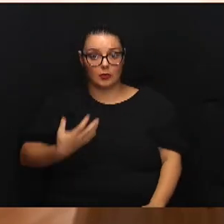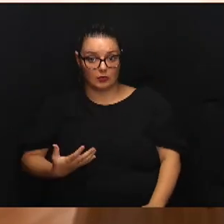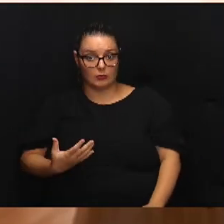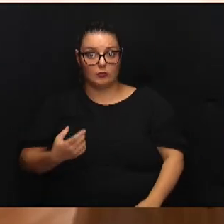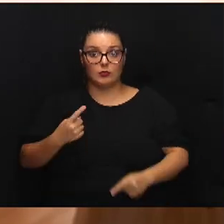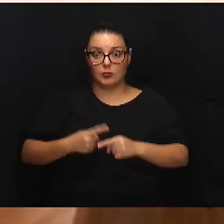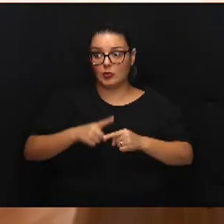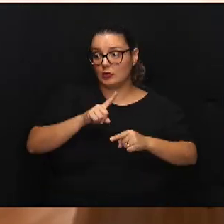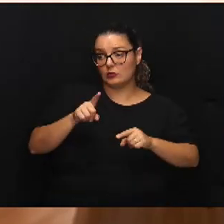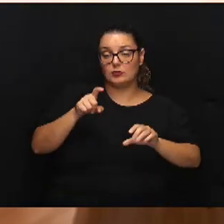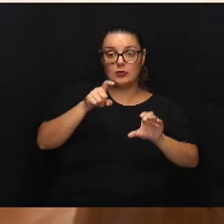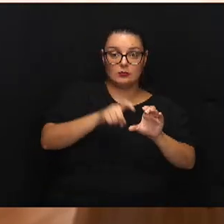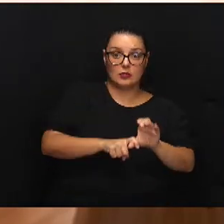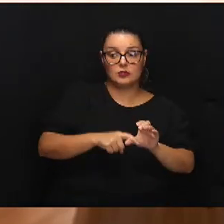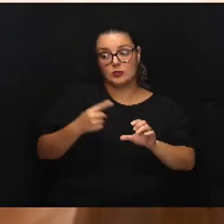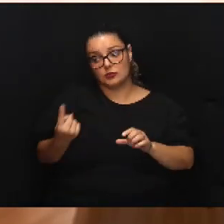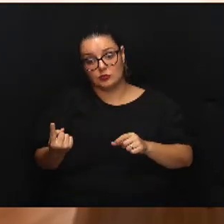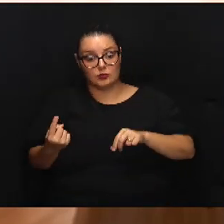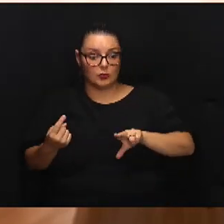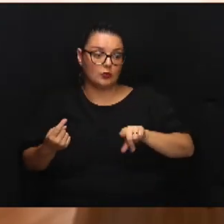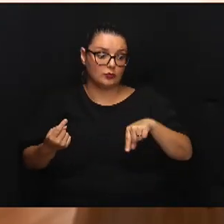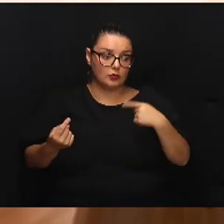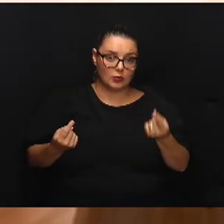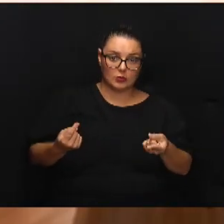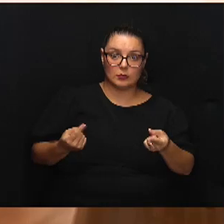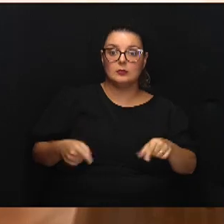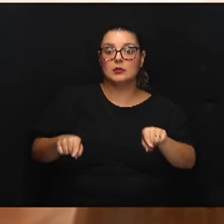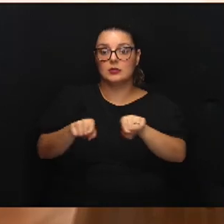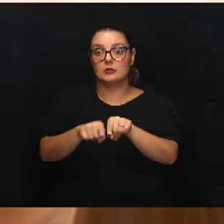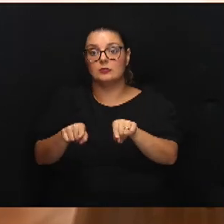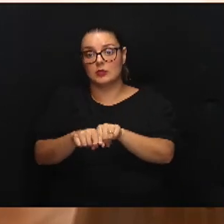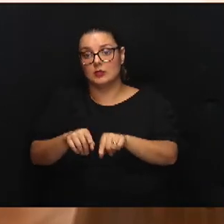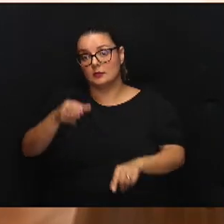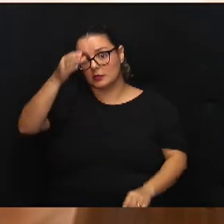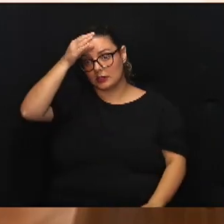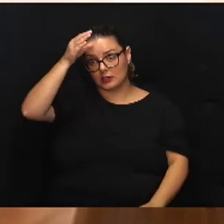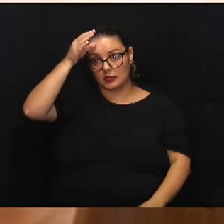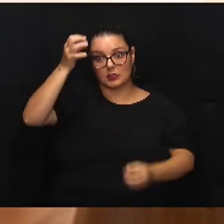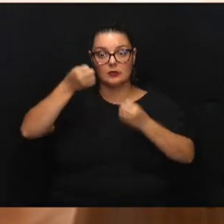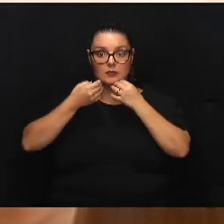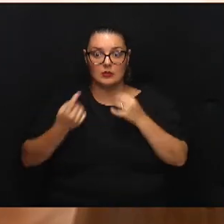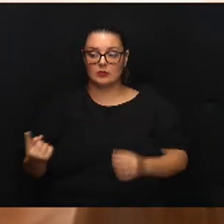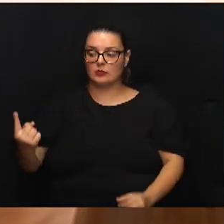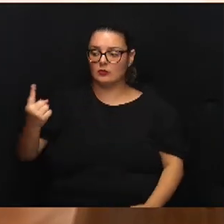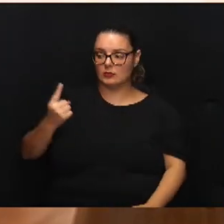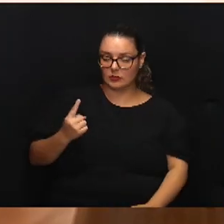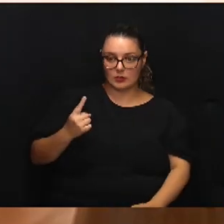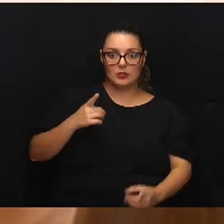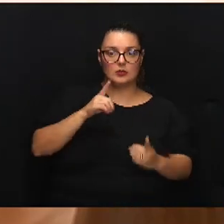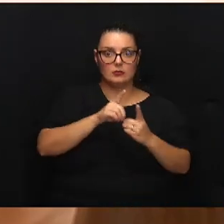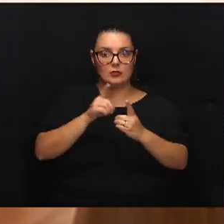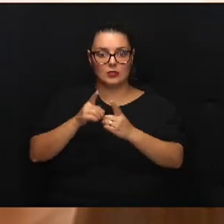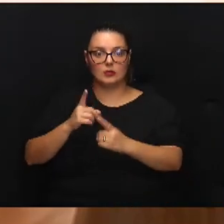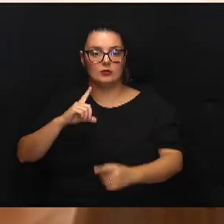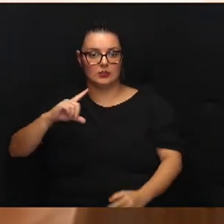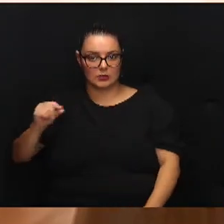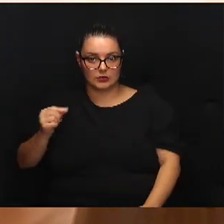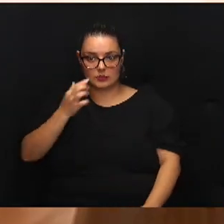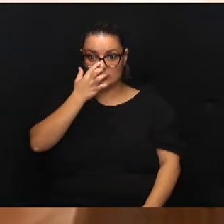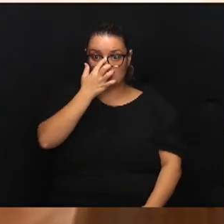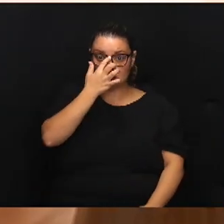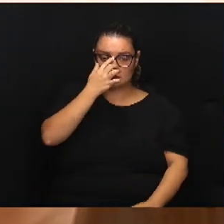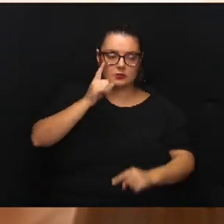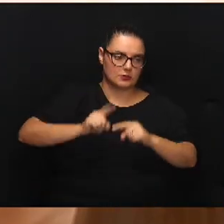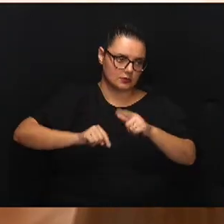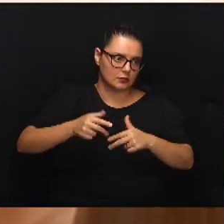eu não dependo só de um ou só do outro, quanto para a cliente é muito bom, porque ela consegue vir, fazer sua consultoria e sair com um